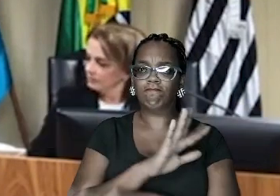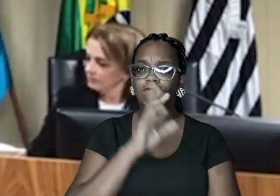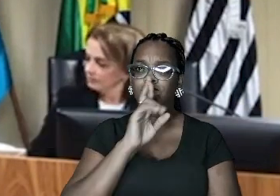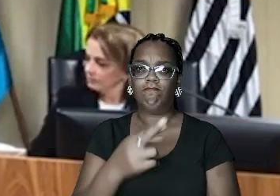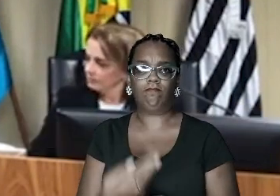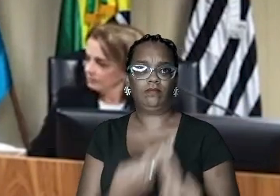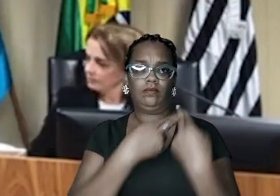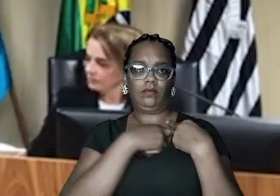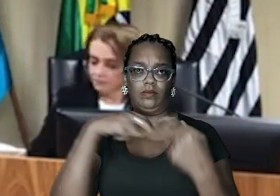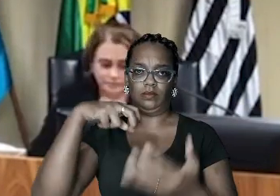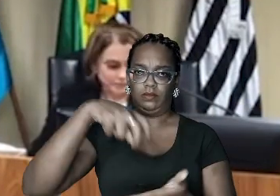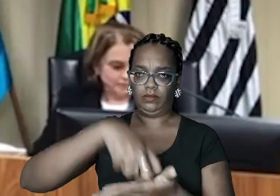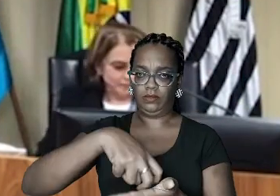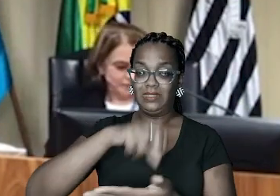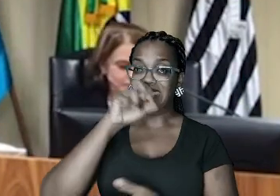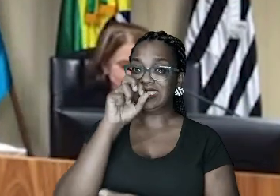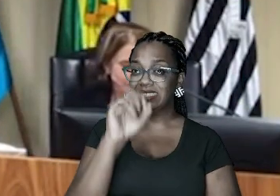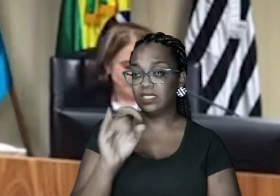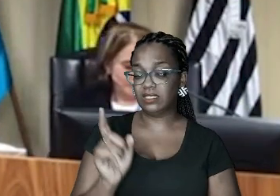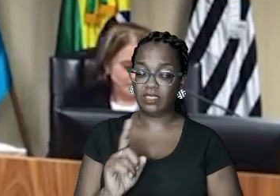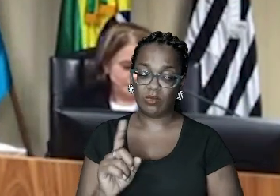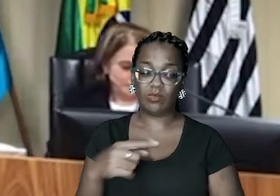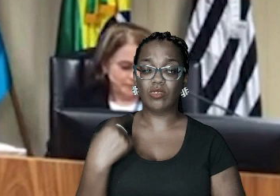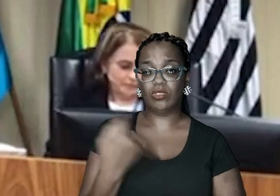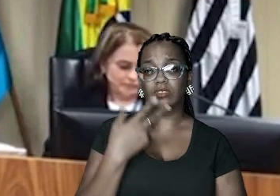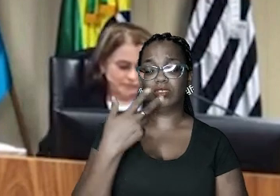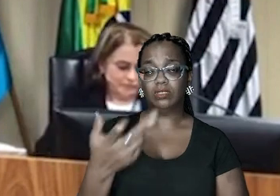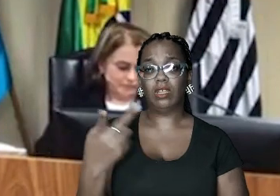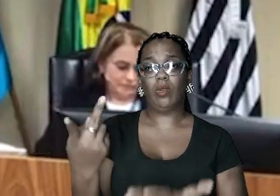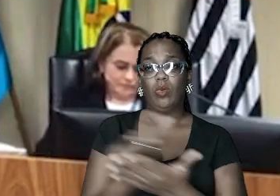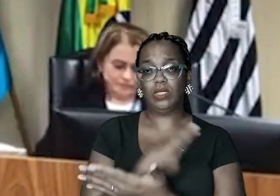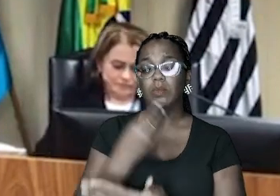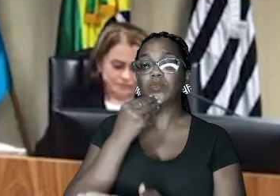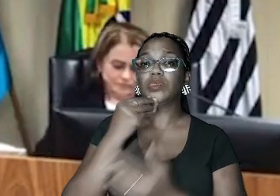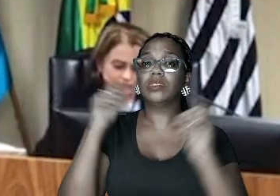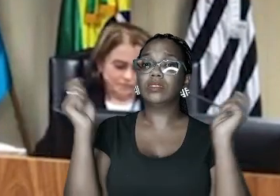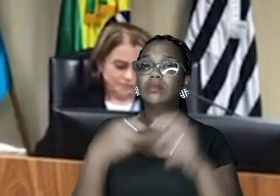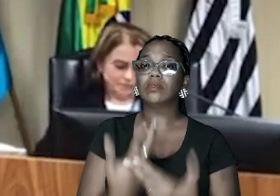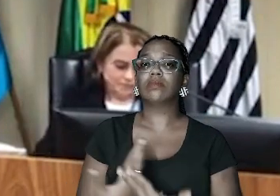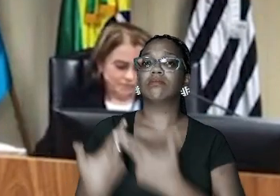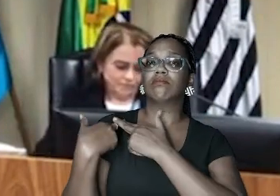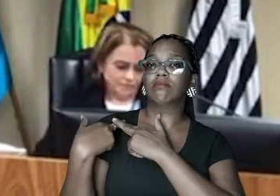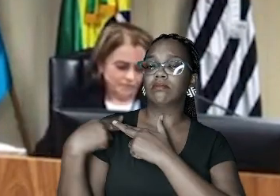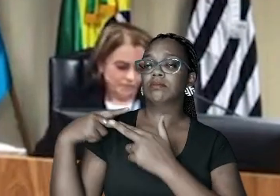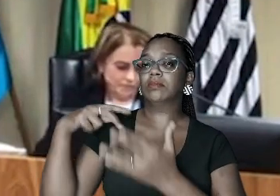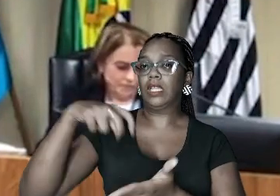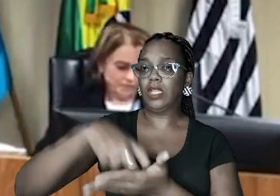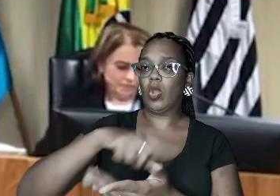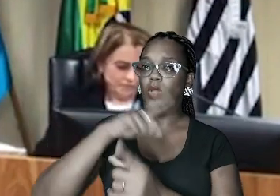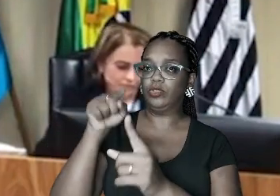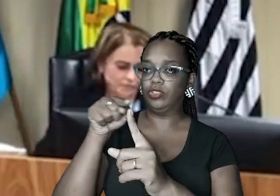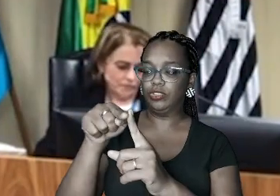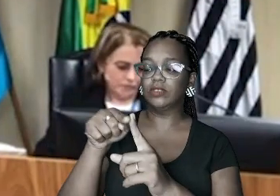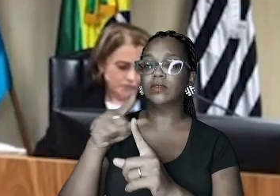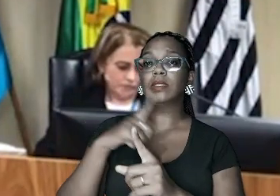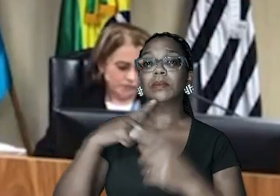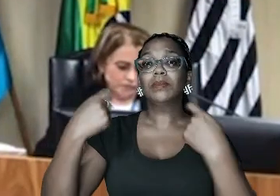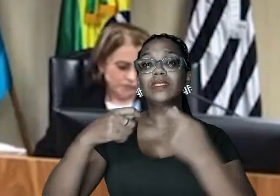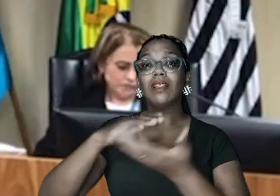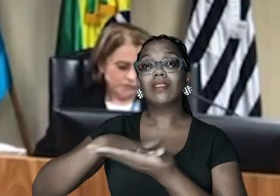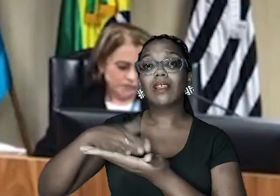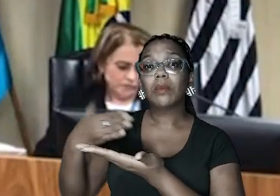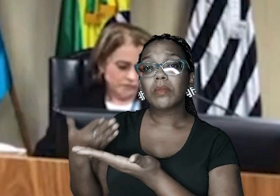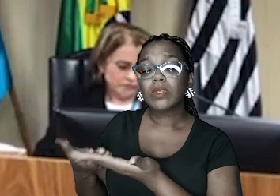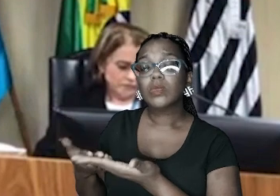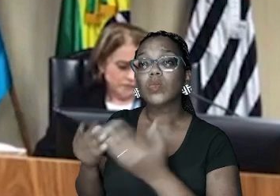penal Senão nós incidiríamos em uma possível responsabilidade penal objetiva e devem ser interpretados de forma